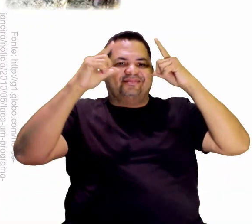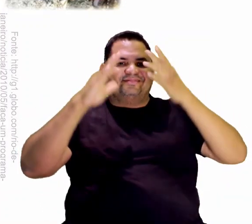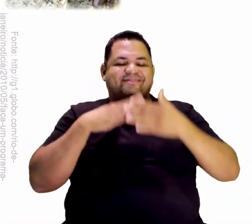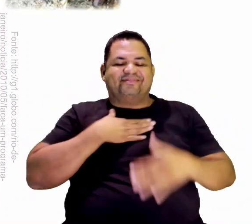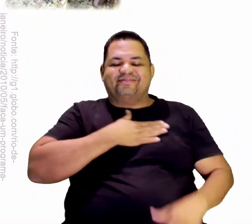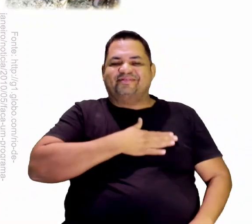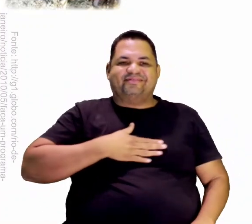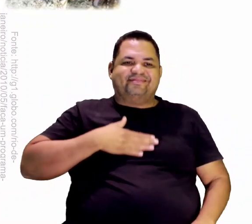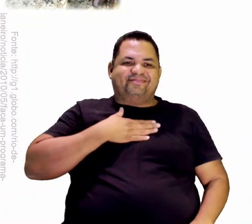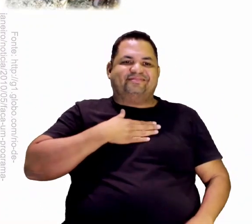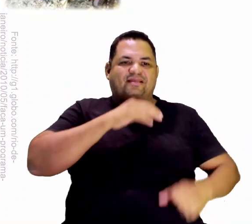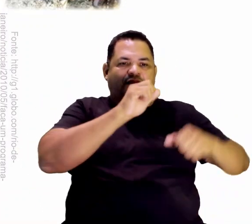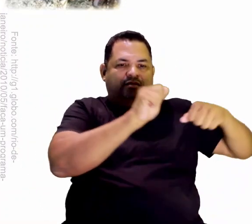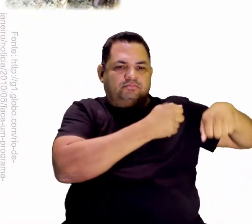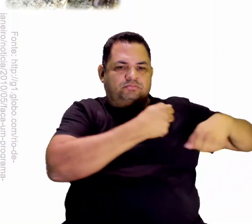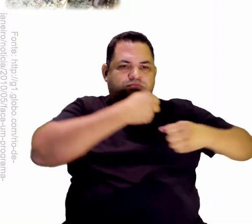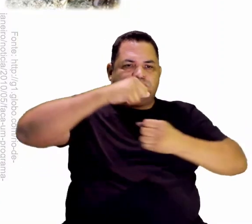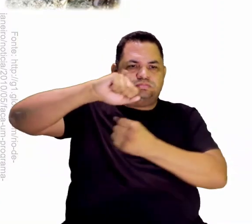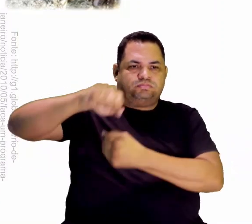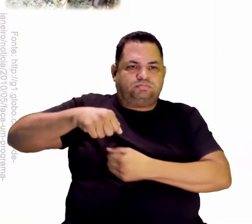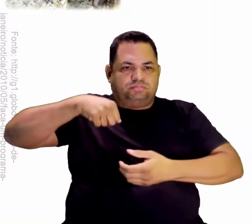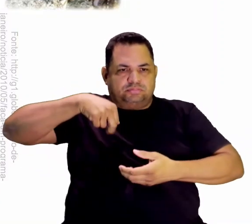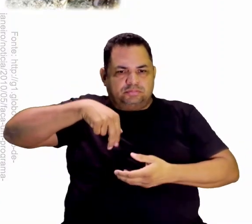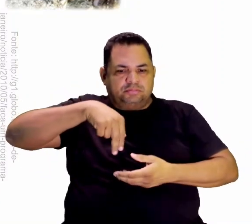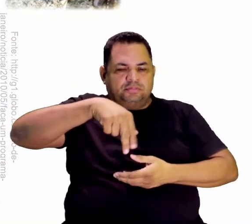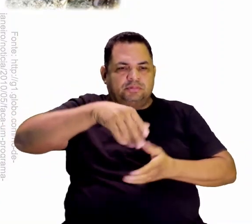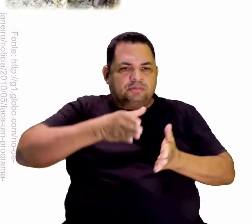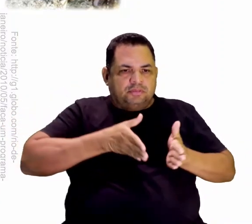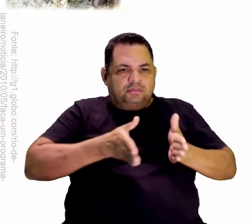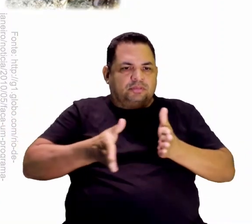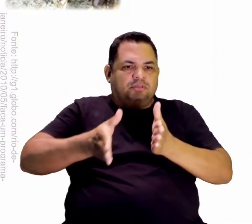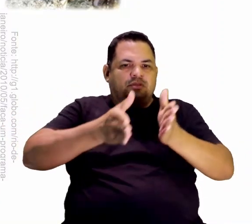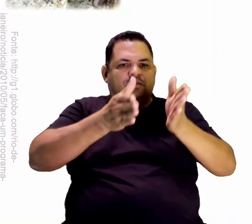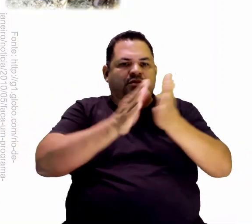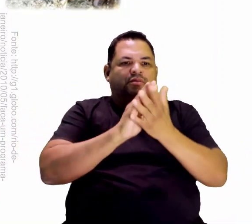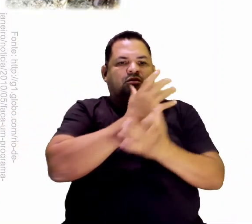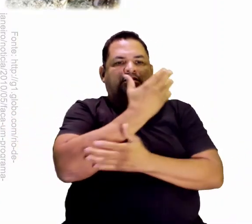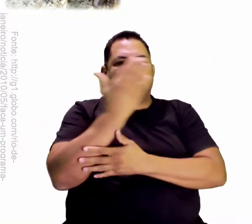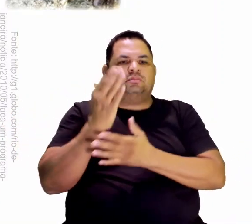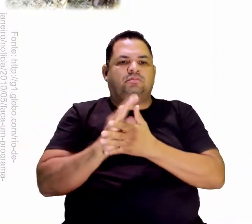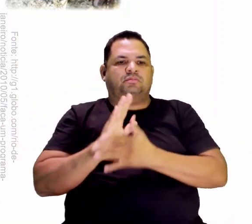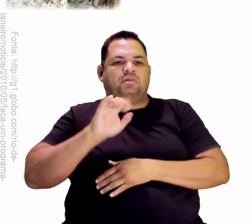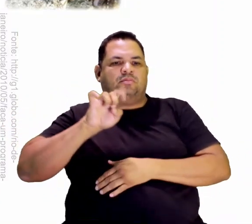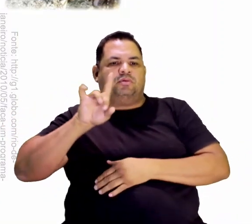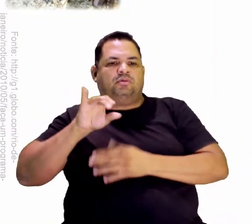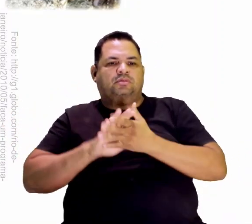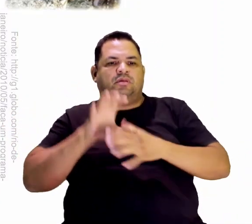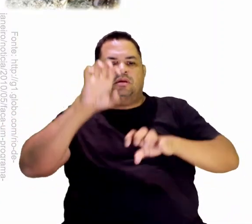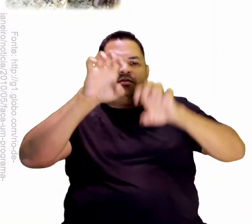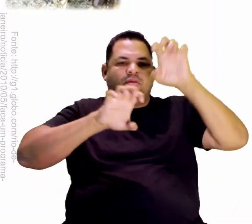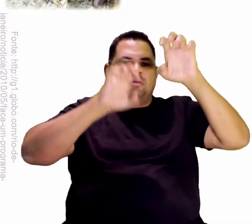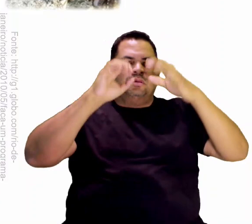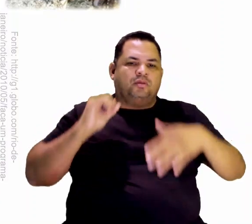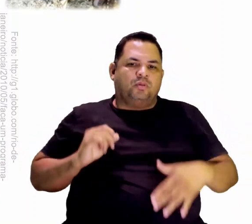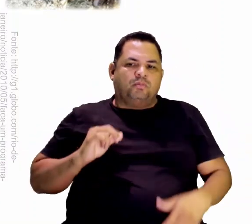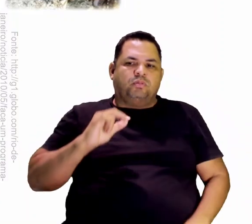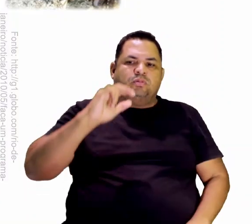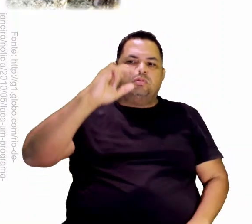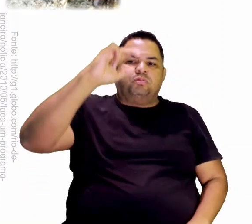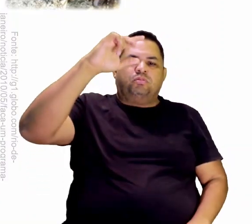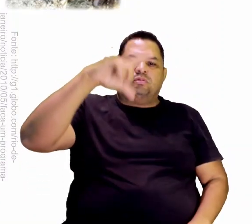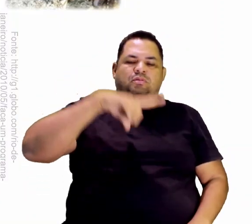o tamanho dela. Nós temos aqui o patins, então esses são esportes alternativos. Dentro do que a gente